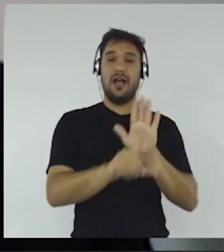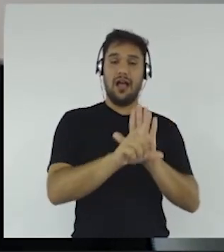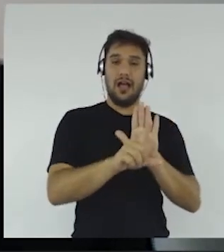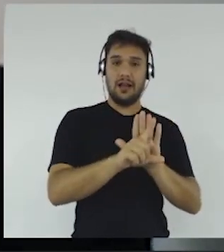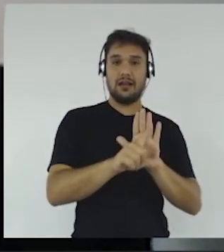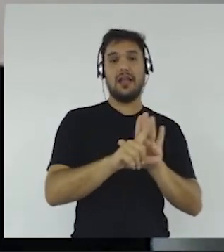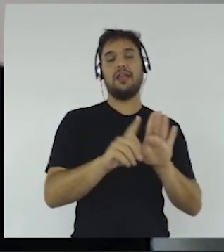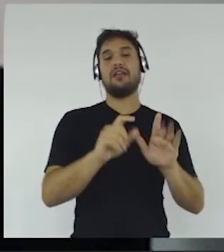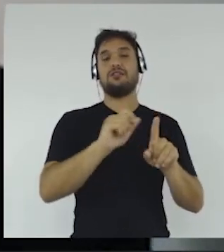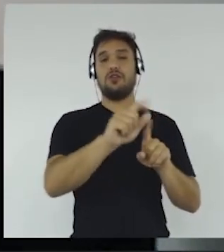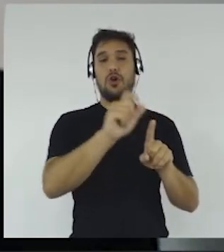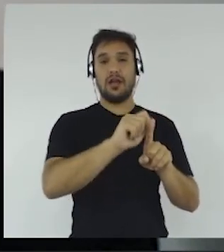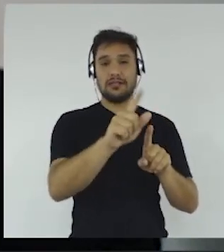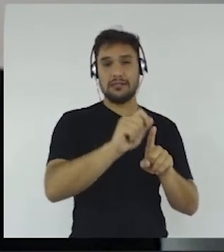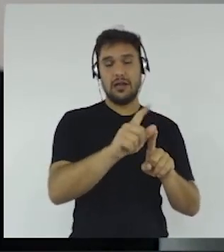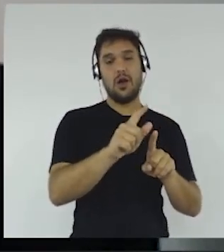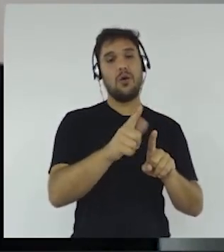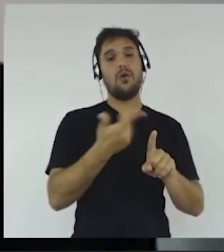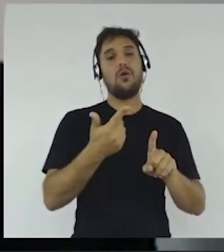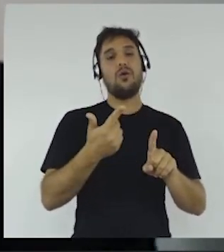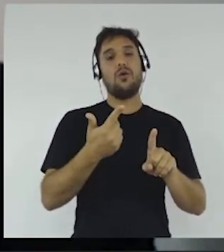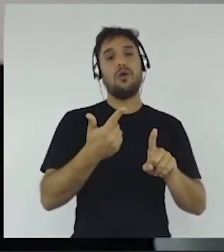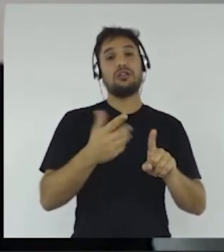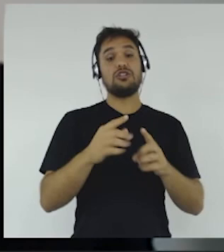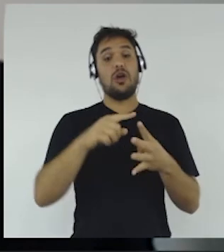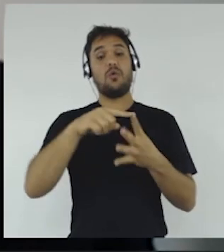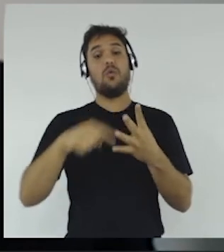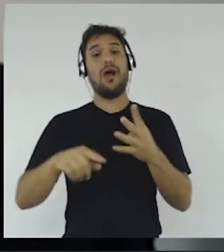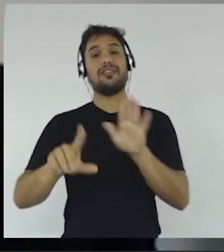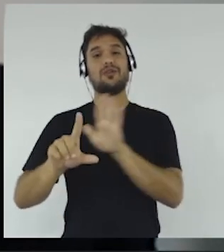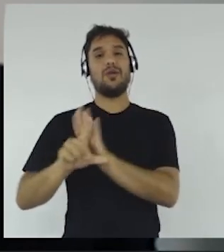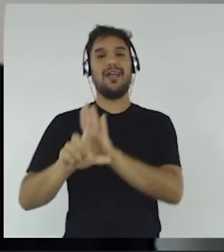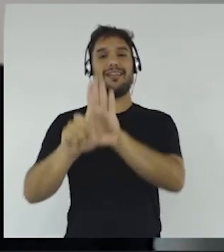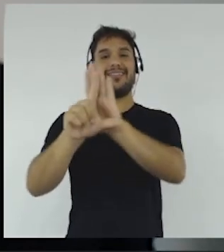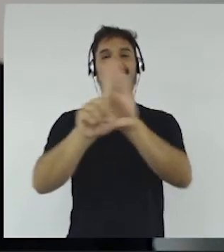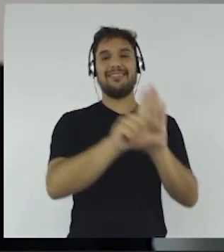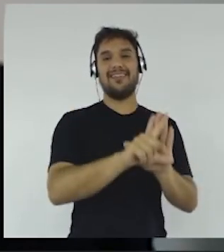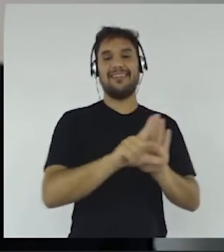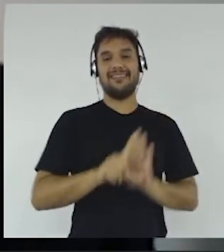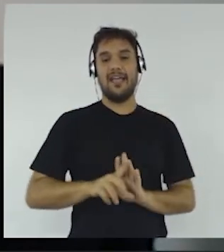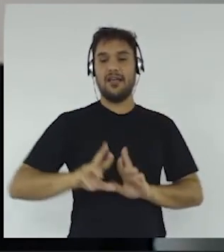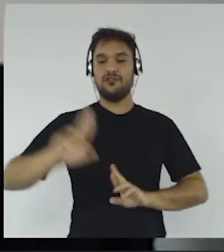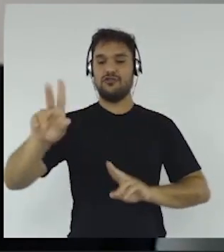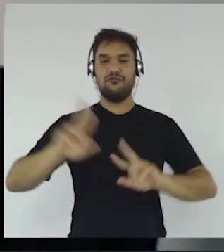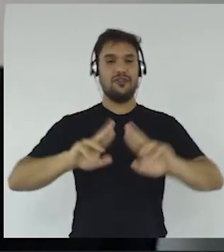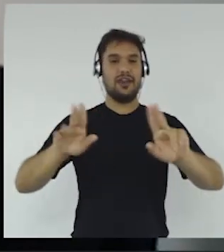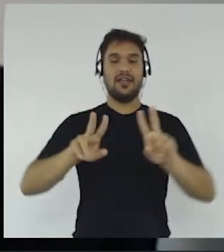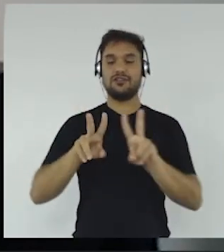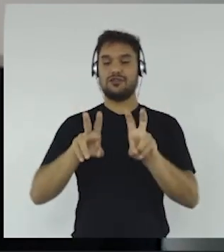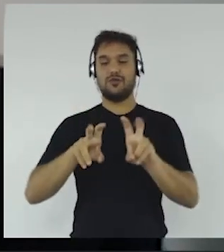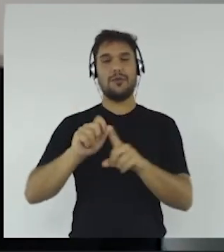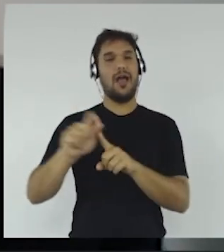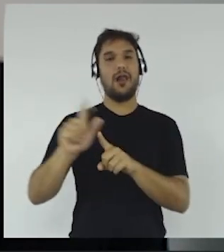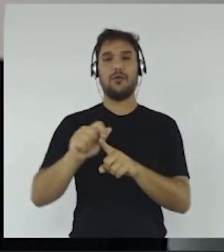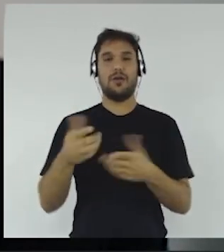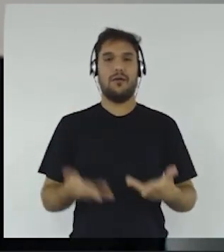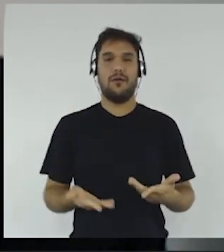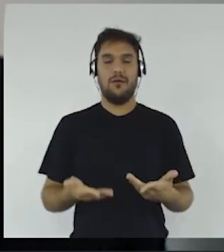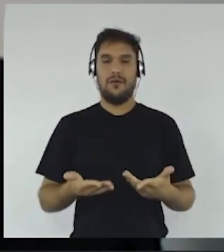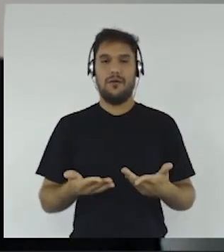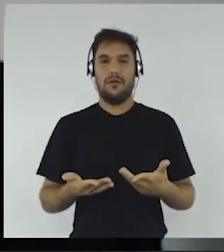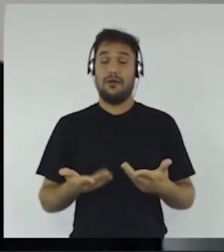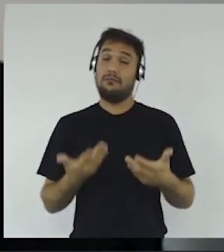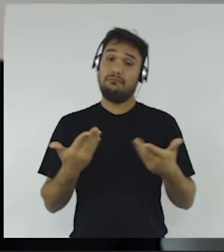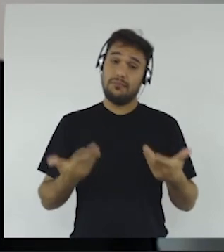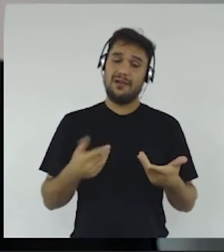da locação, pois havia na época 4 leis diferentes regendo a locação e, em suas